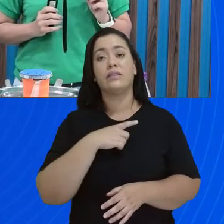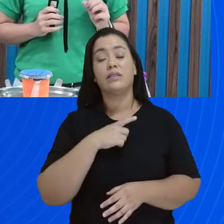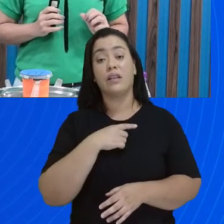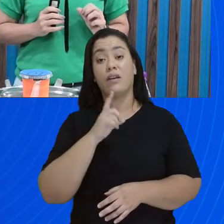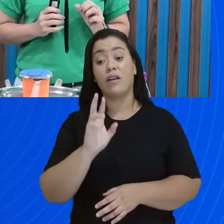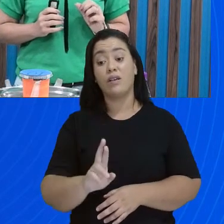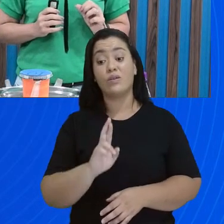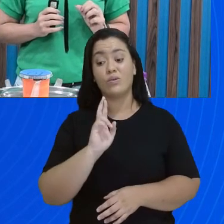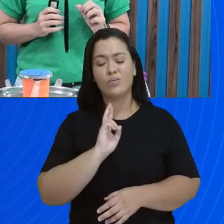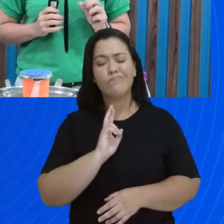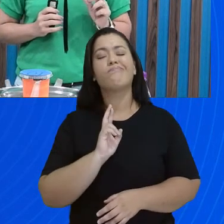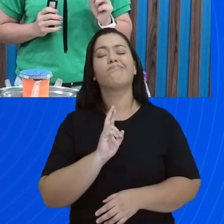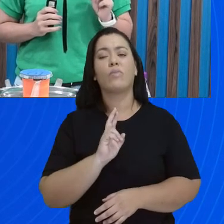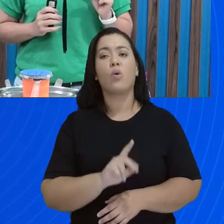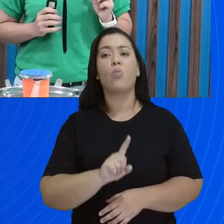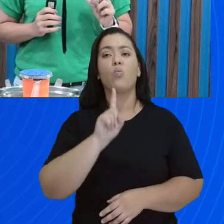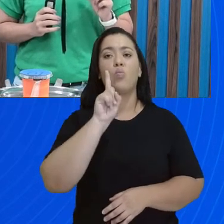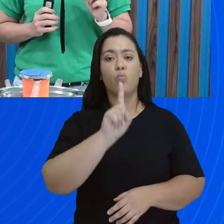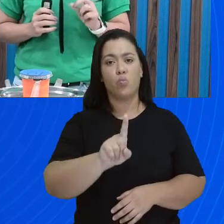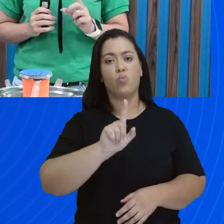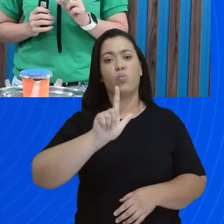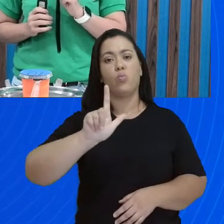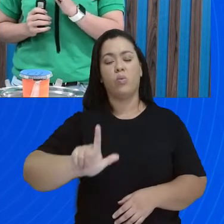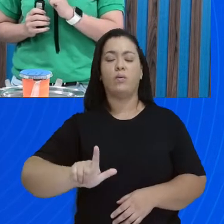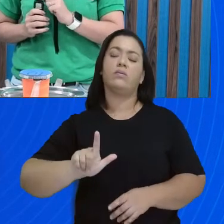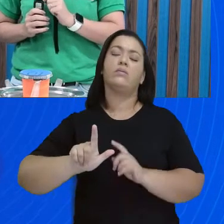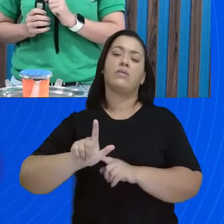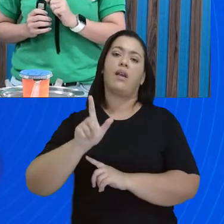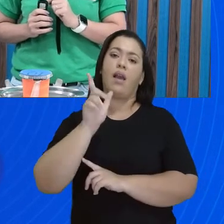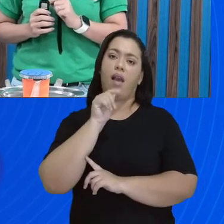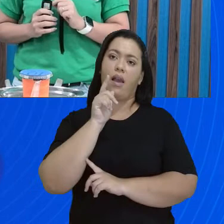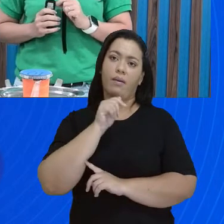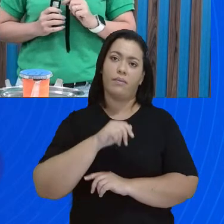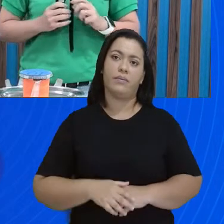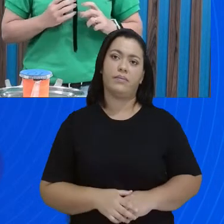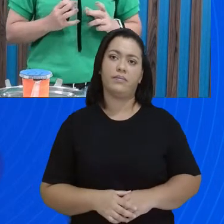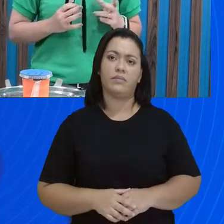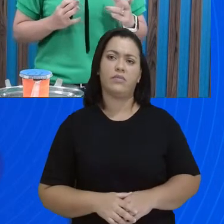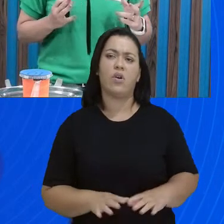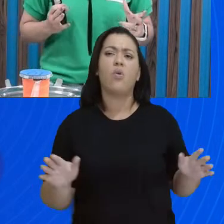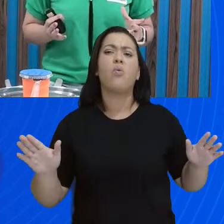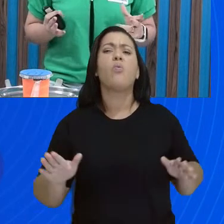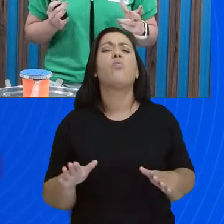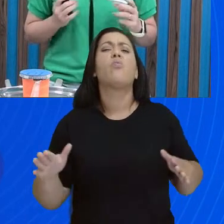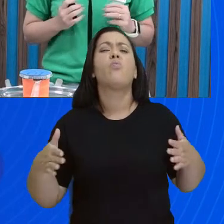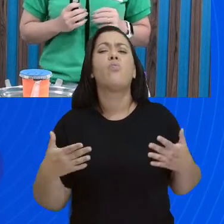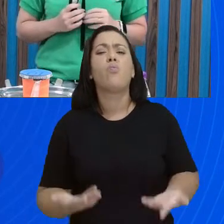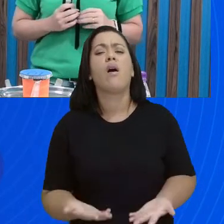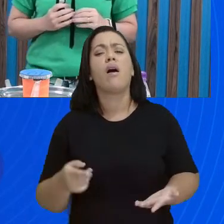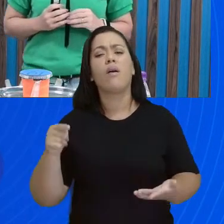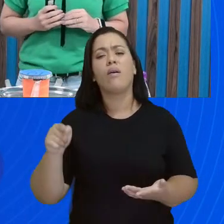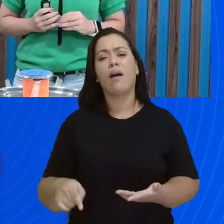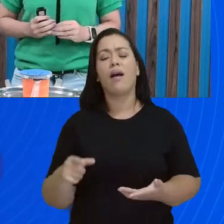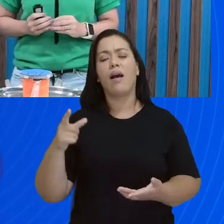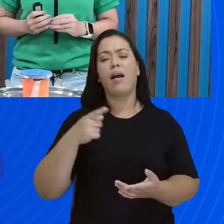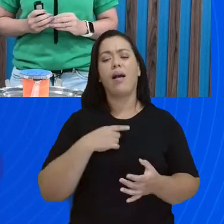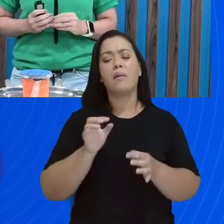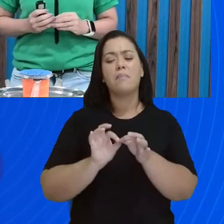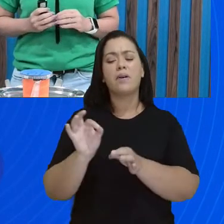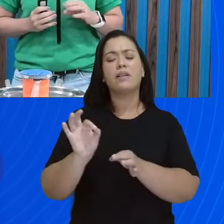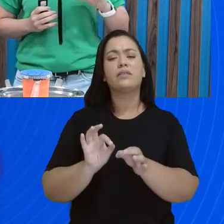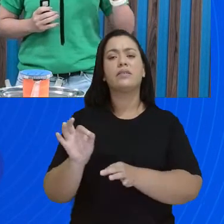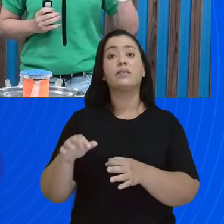obteve como resultado 1 litro de água. Qual a grandeza que está sendo